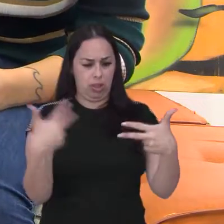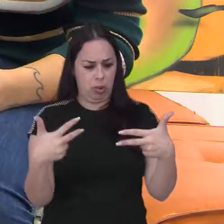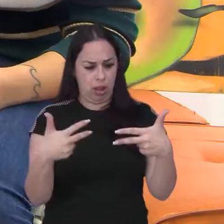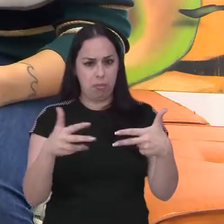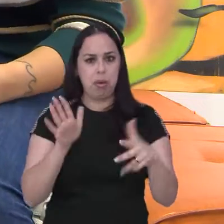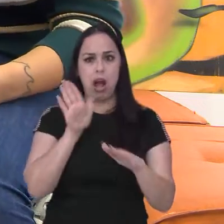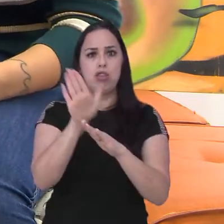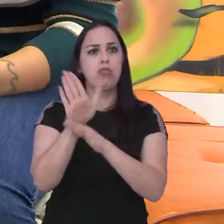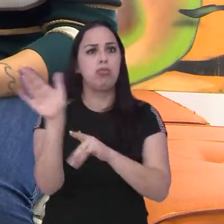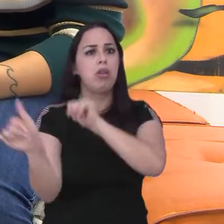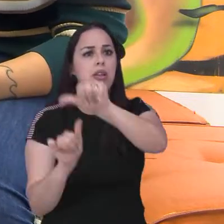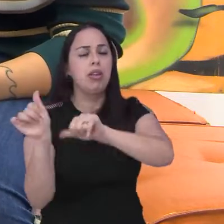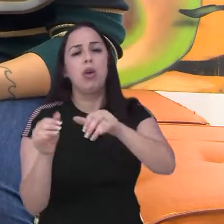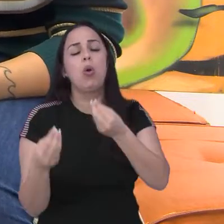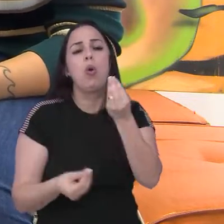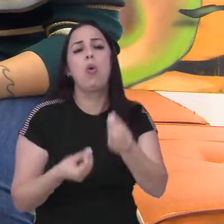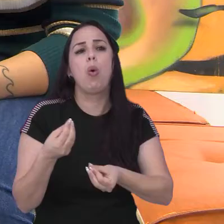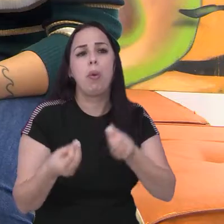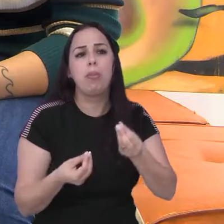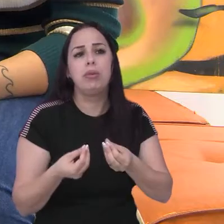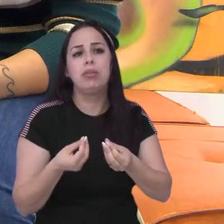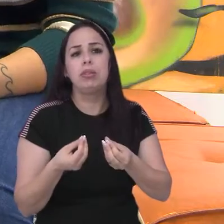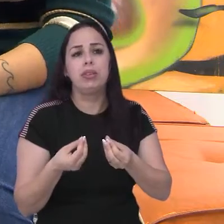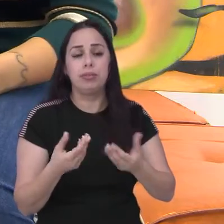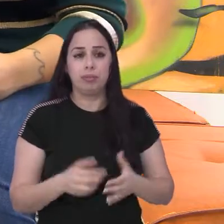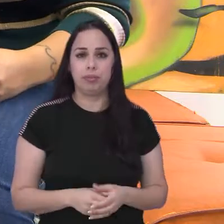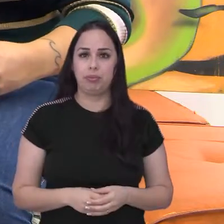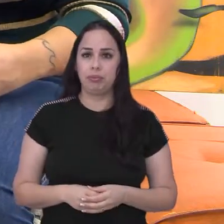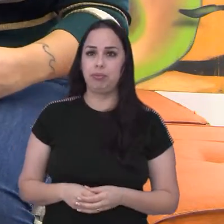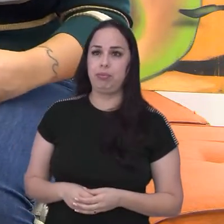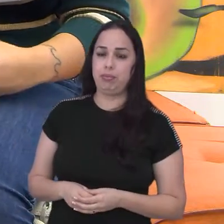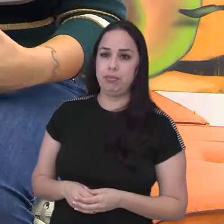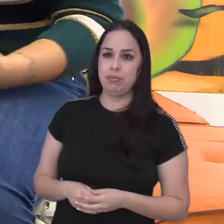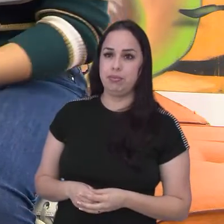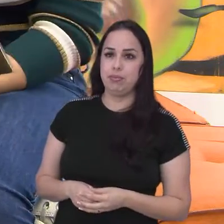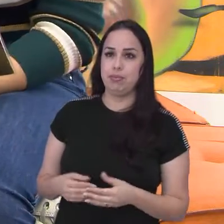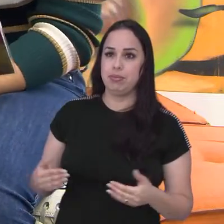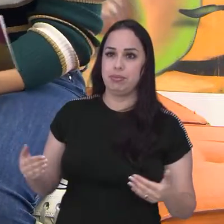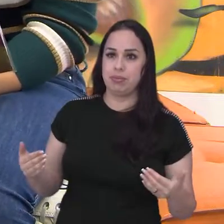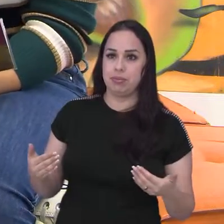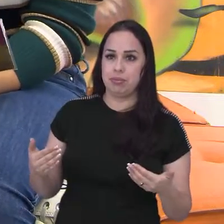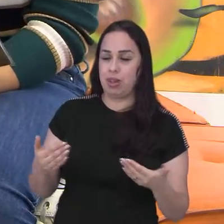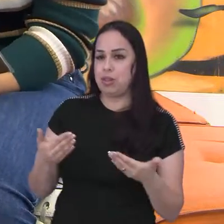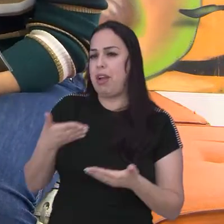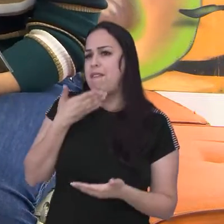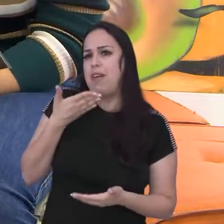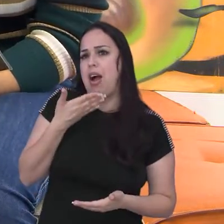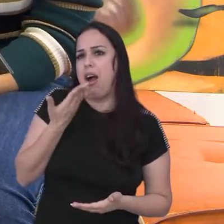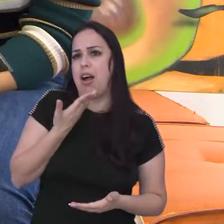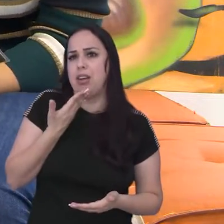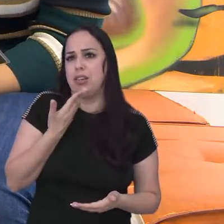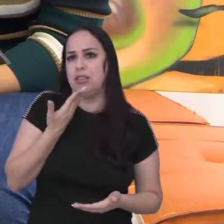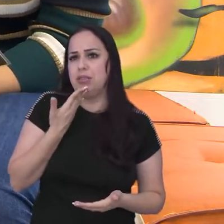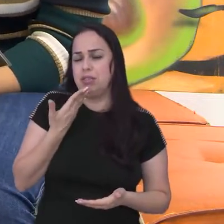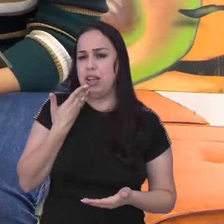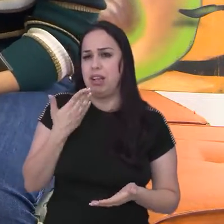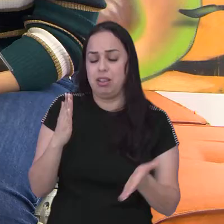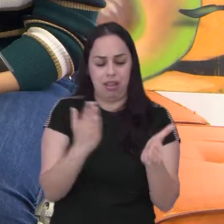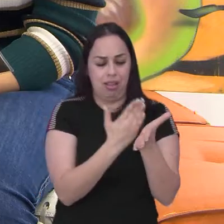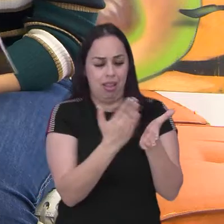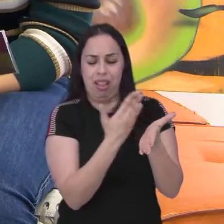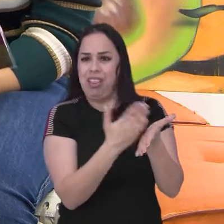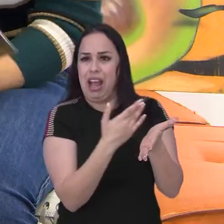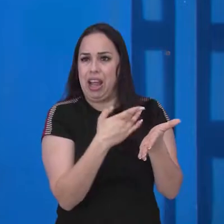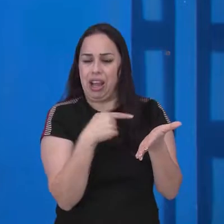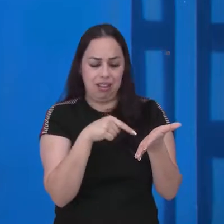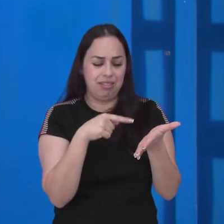hip hop como ferramenta de transformação, como você trabalha com isso hoje? Hoje tá bem fácil, hoje já tá nos livros didáticos, né?